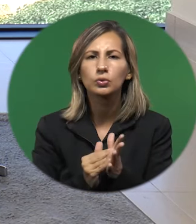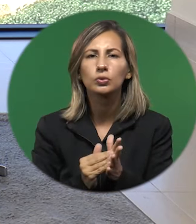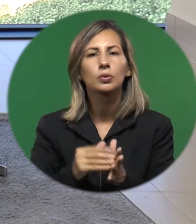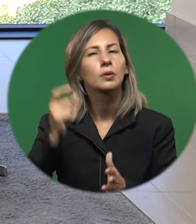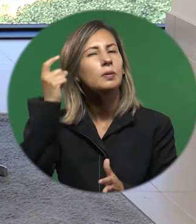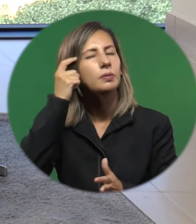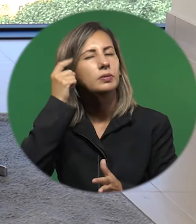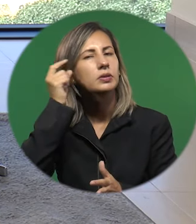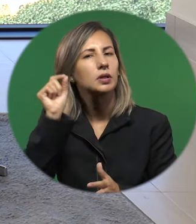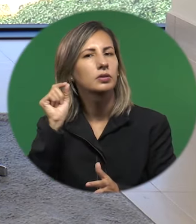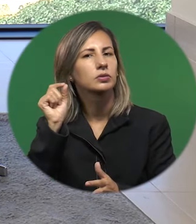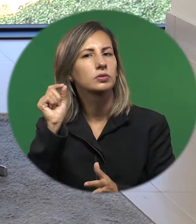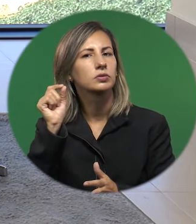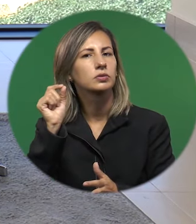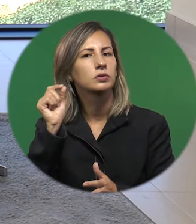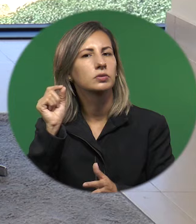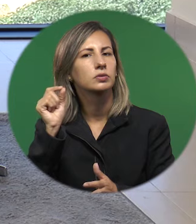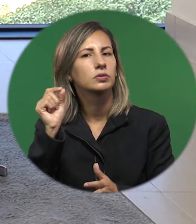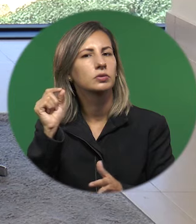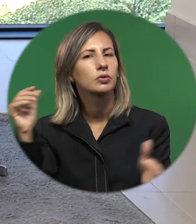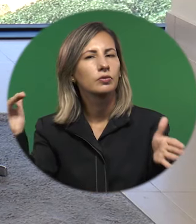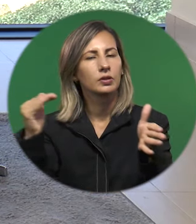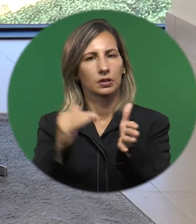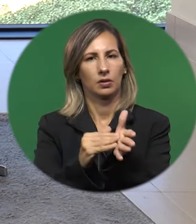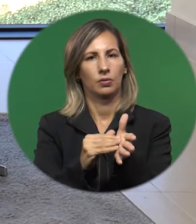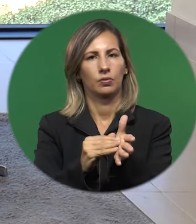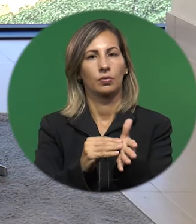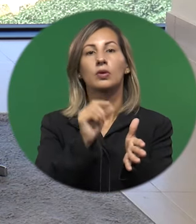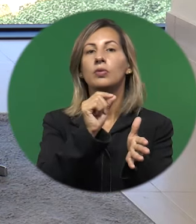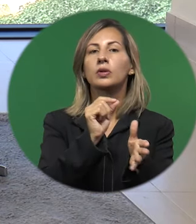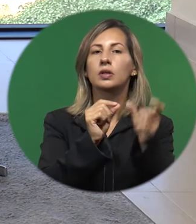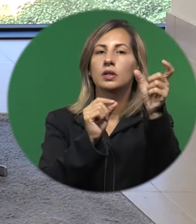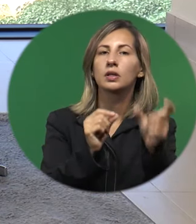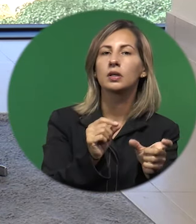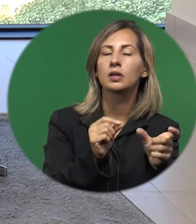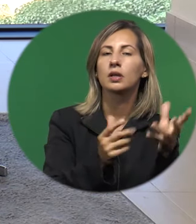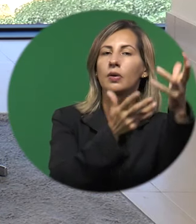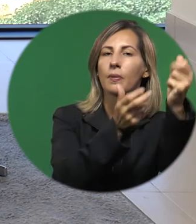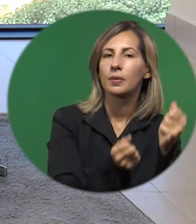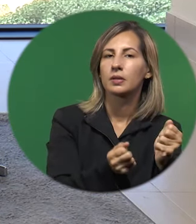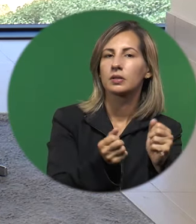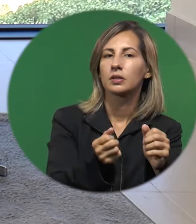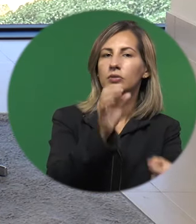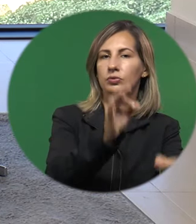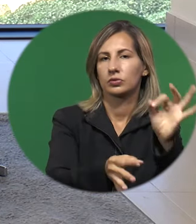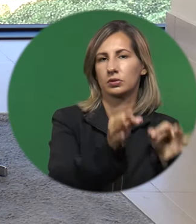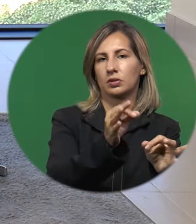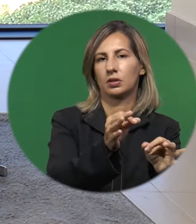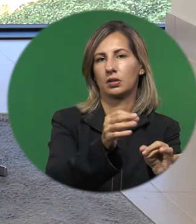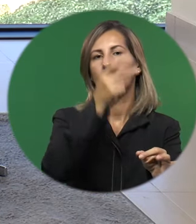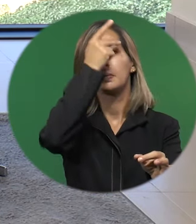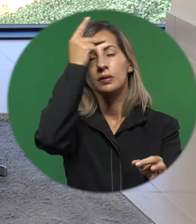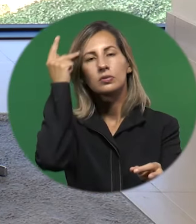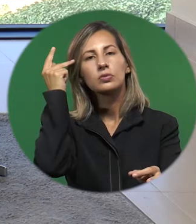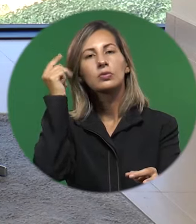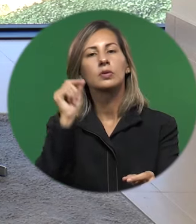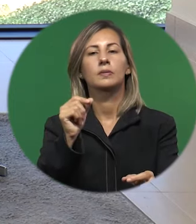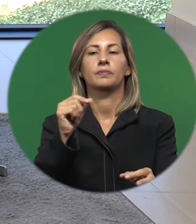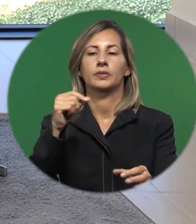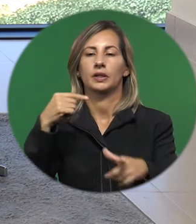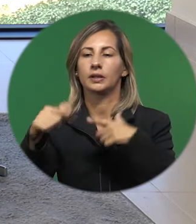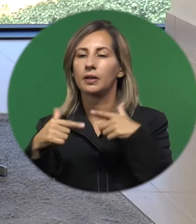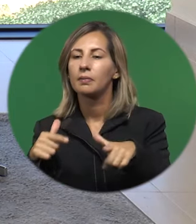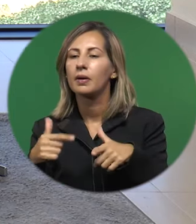Tudo isso é pensado na ponta final, né, que é quem usufrui do serviço do judiciário. Um servidor